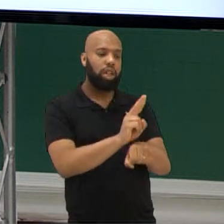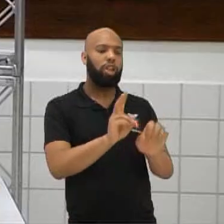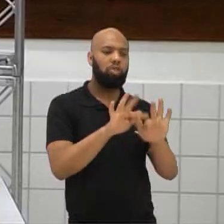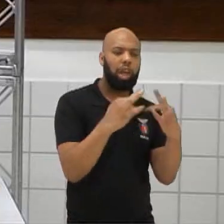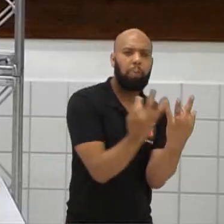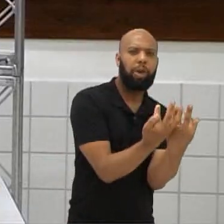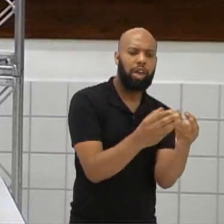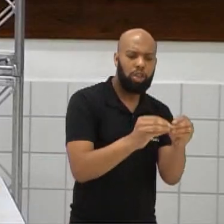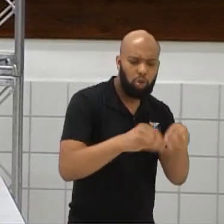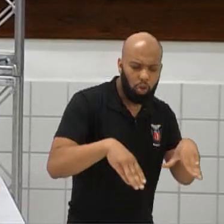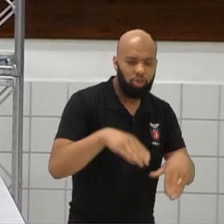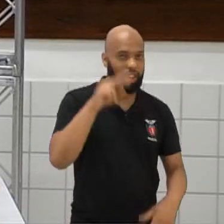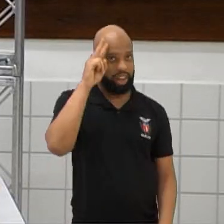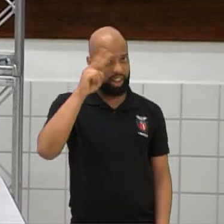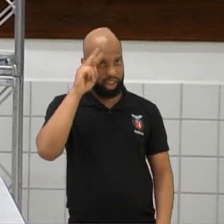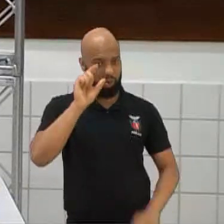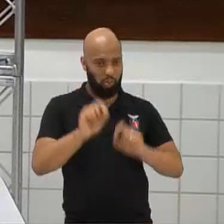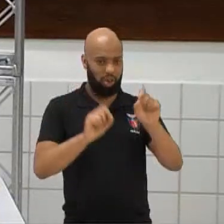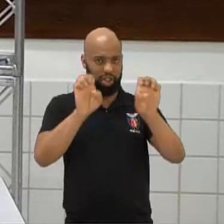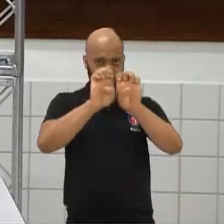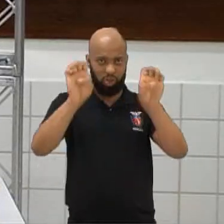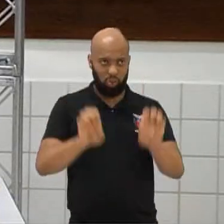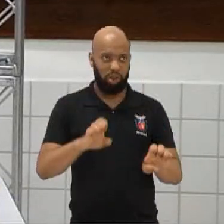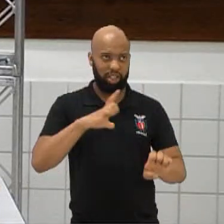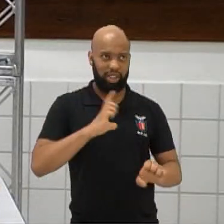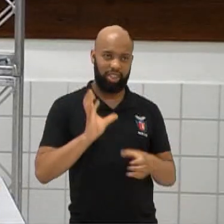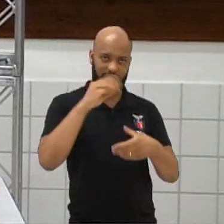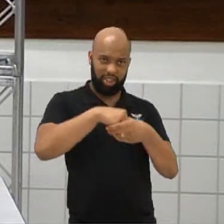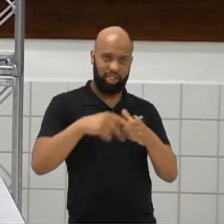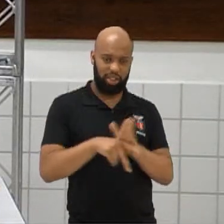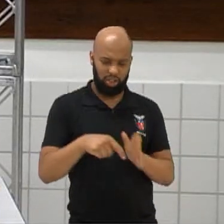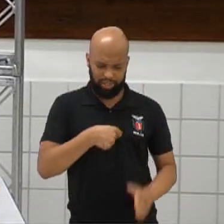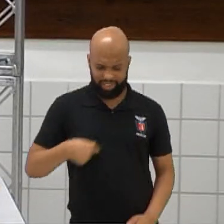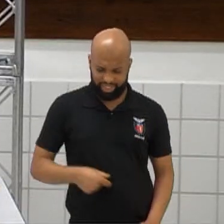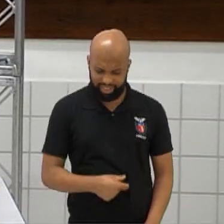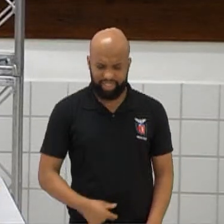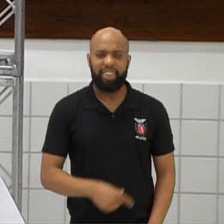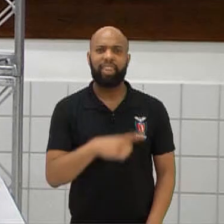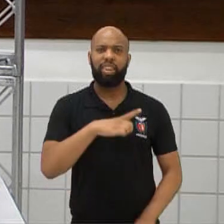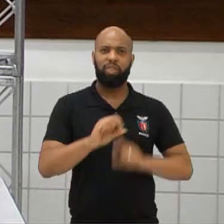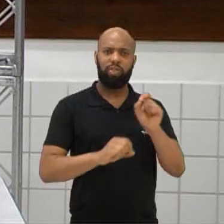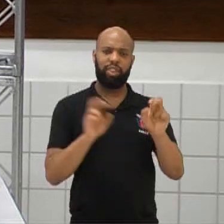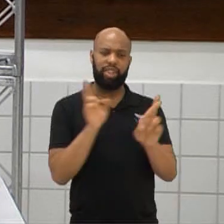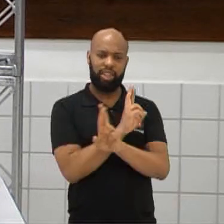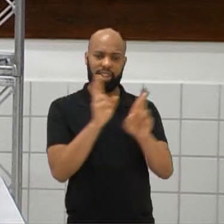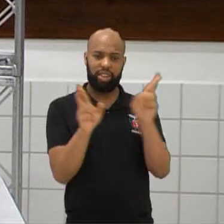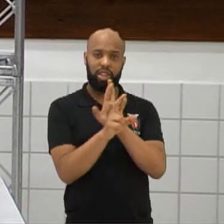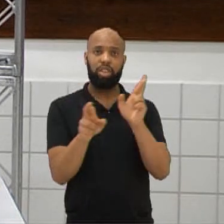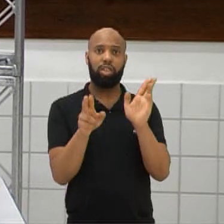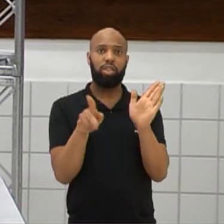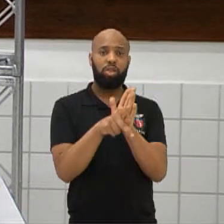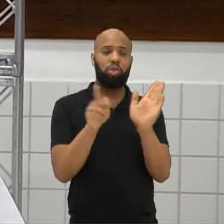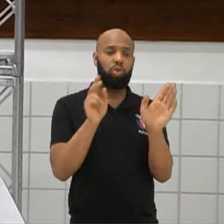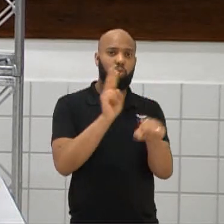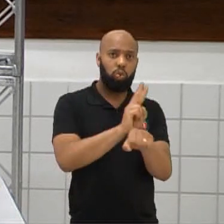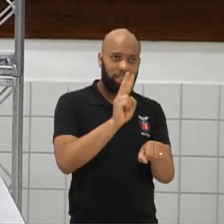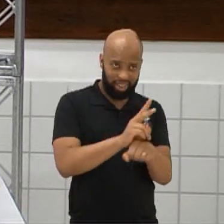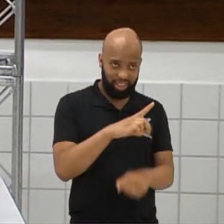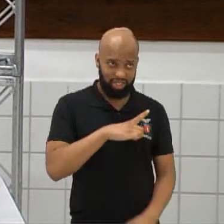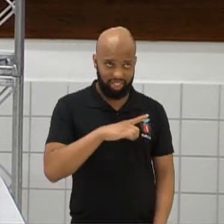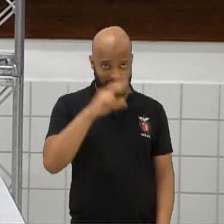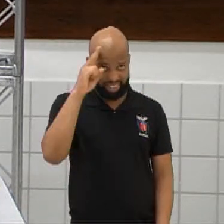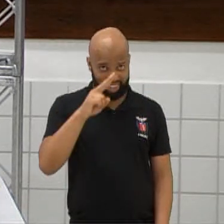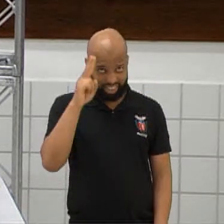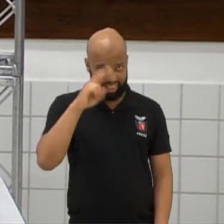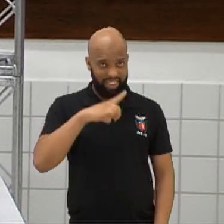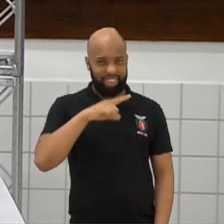Tá? Vocês lembram, pessoal, qual era aquela estrutura presente no sistema digestório que estava relacionado ao cuidado parental?